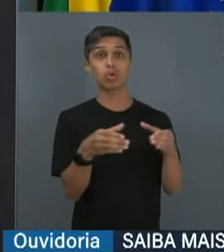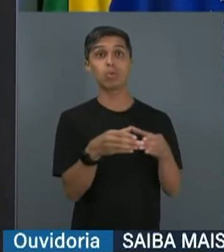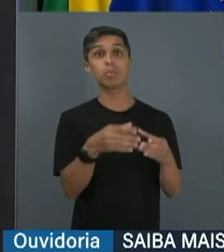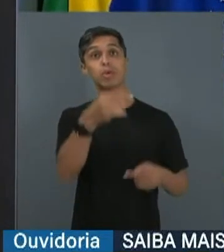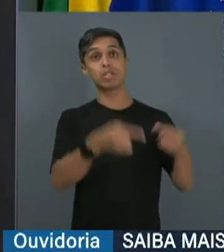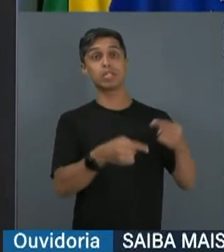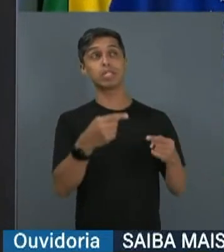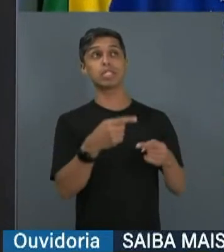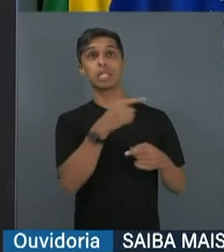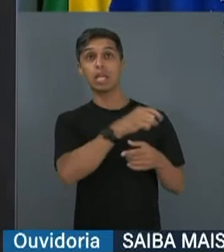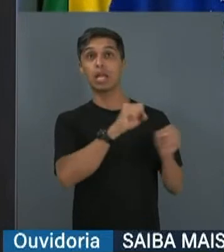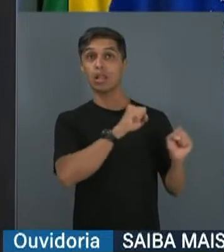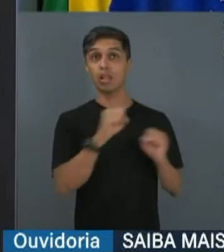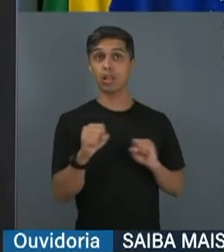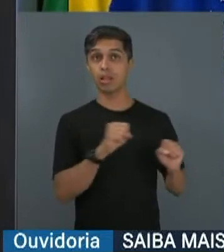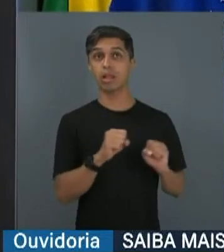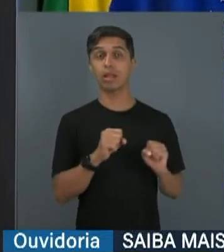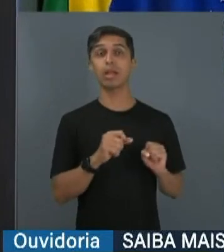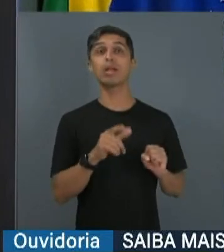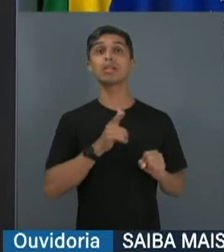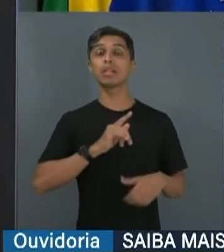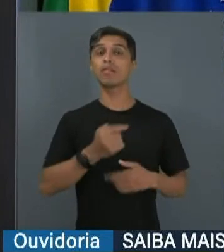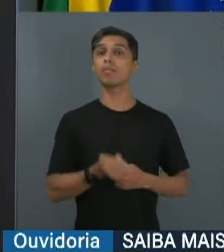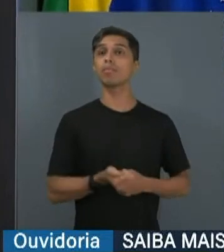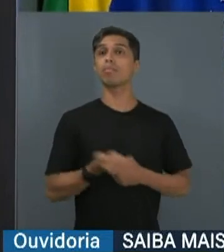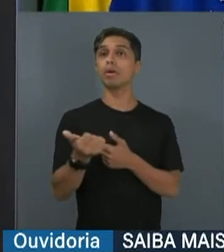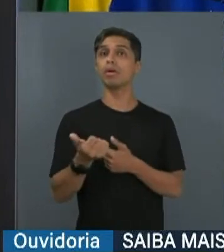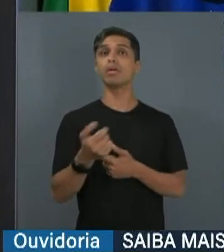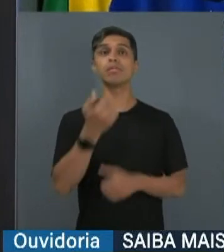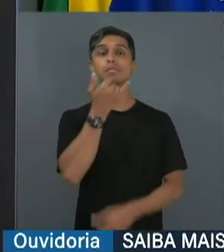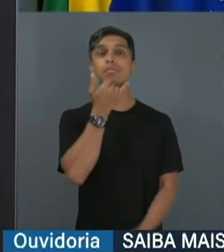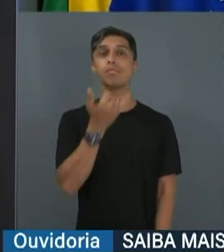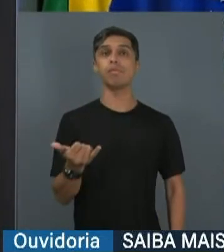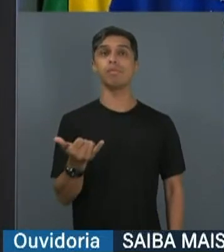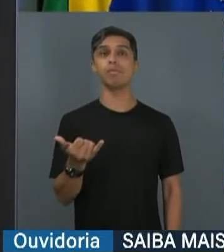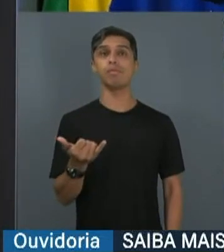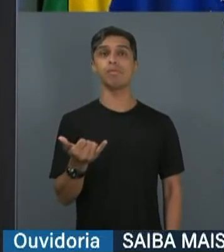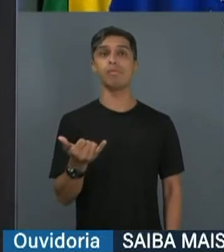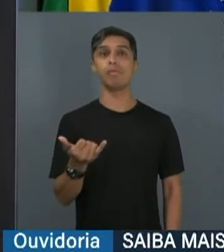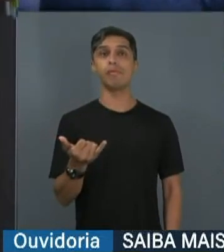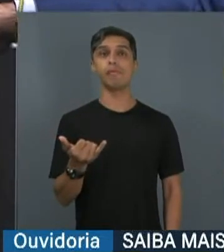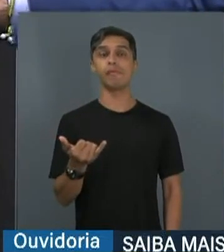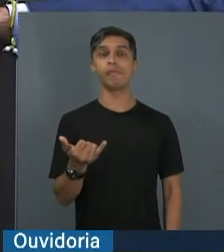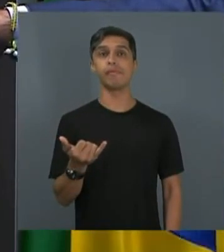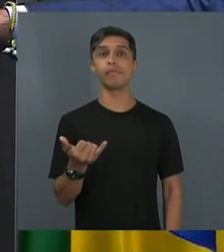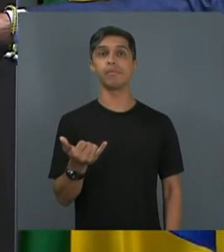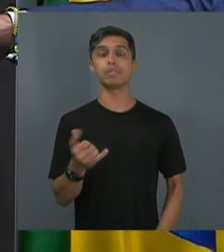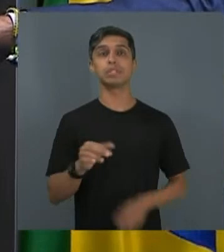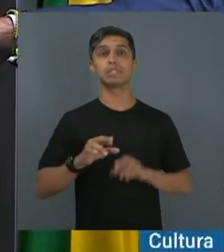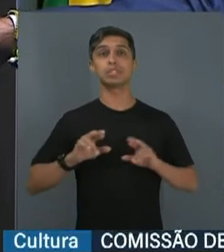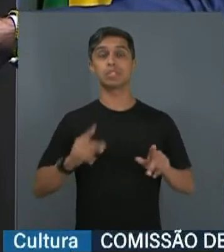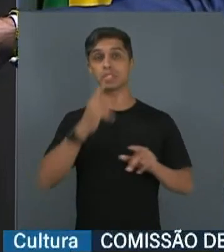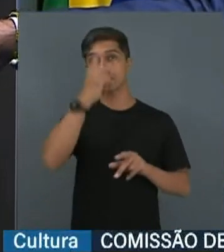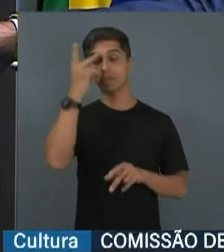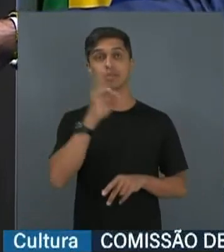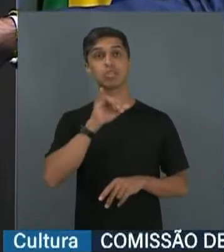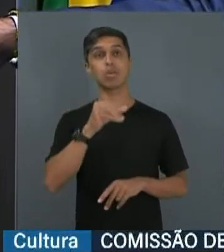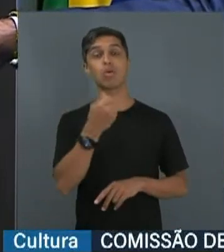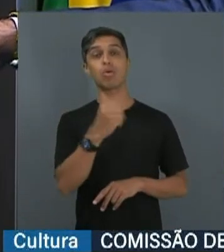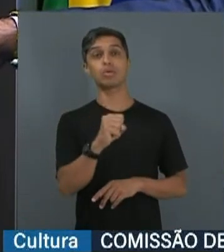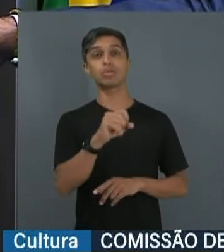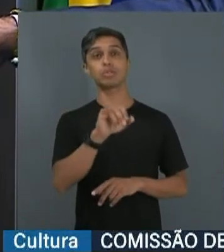justamente que está no poder, foi beneficiado com a anistia E diferente dos que estavam aqui no dia 8 de